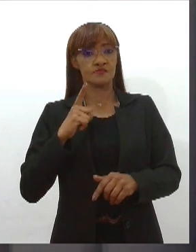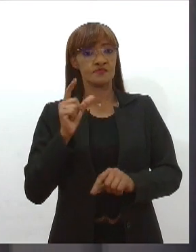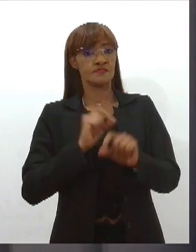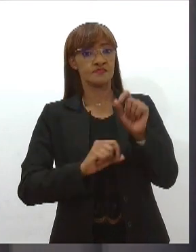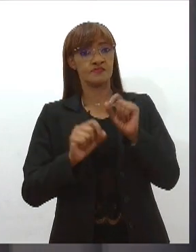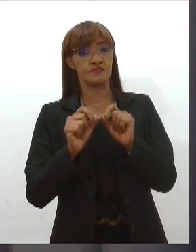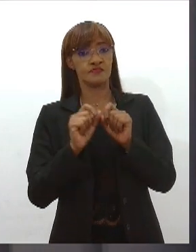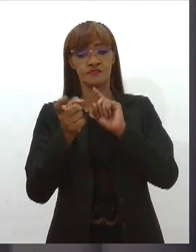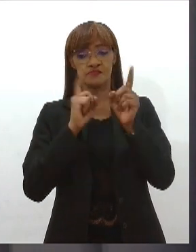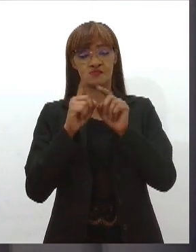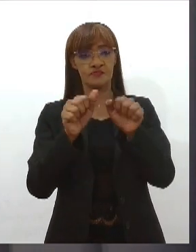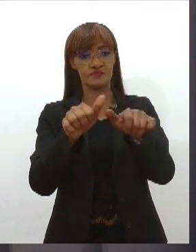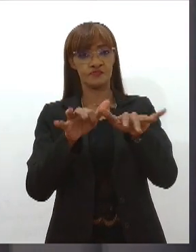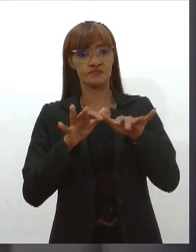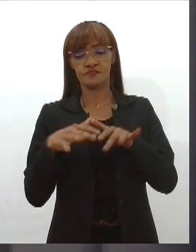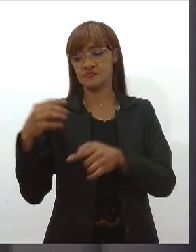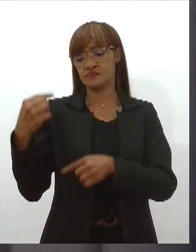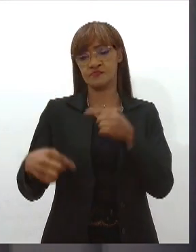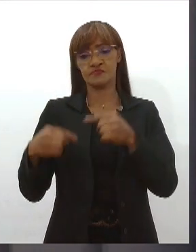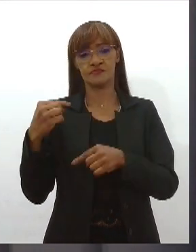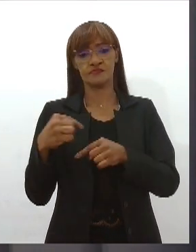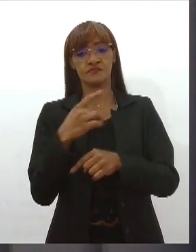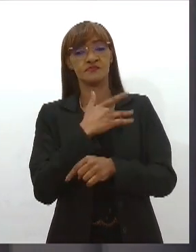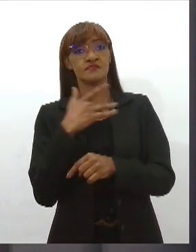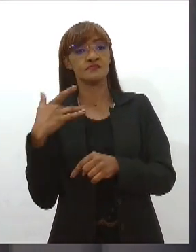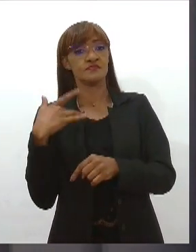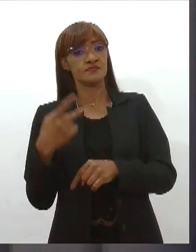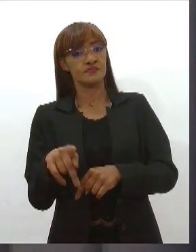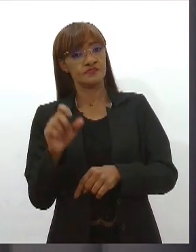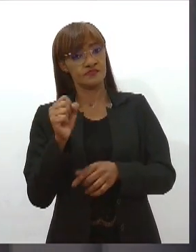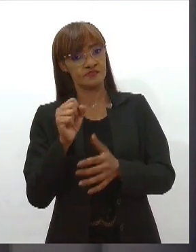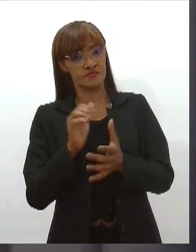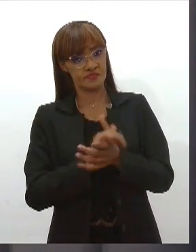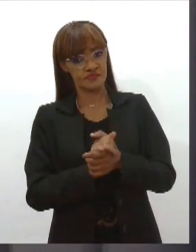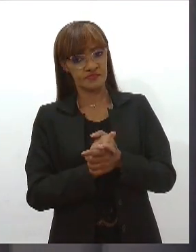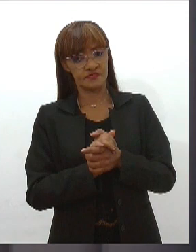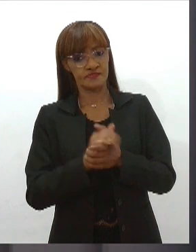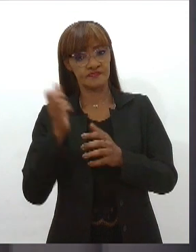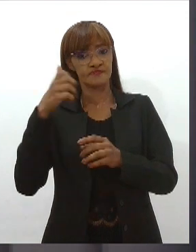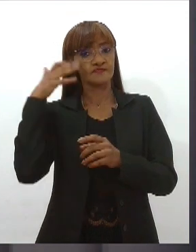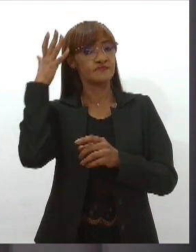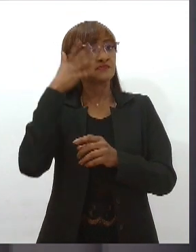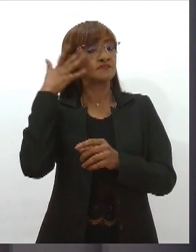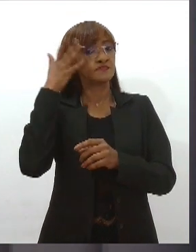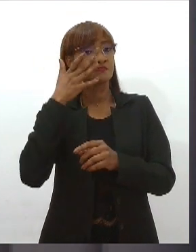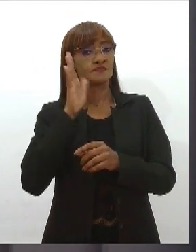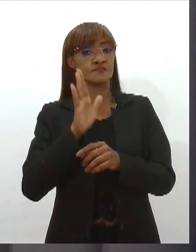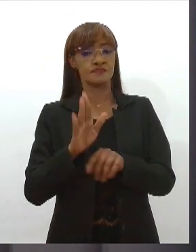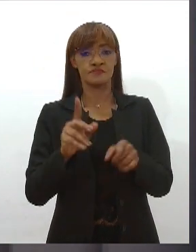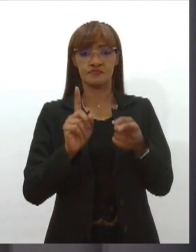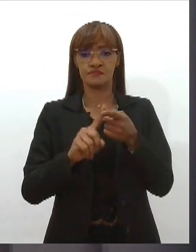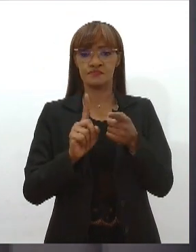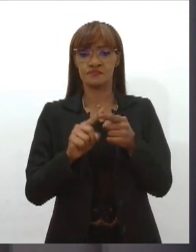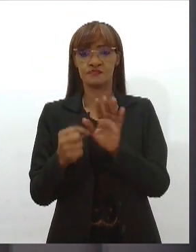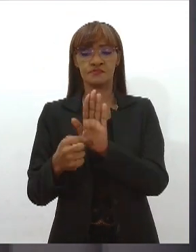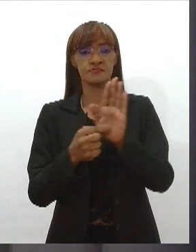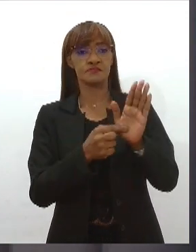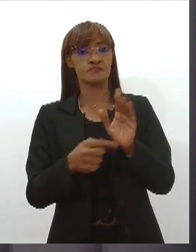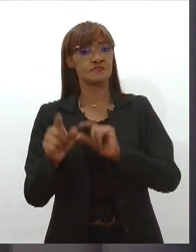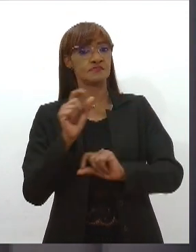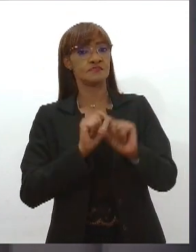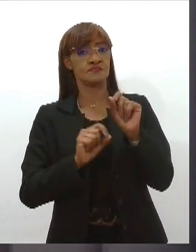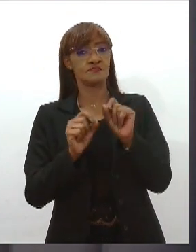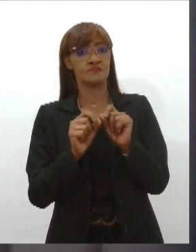pública para discutir a saúde pública em Sergipe. Em seu discurso, o parlamentar citou denúncias sobre a falta de medicamentos